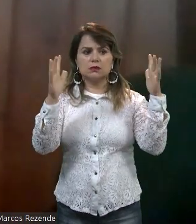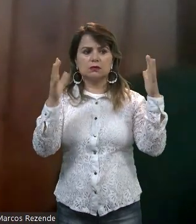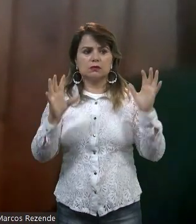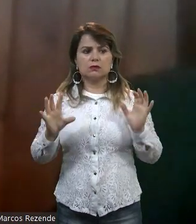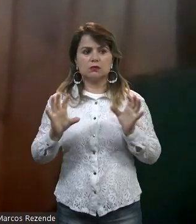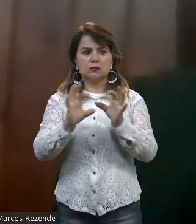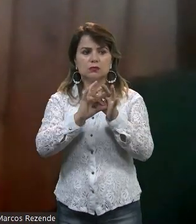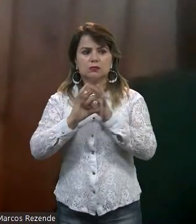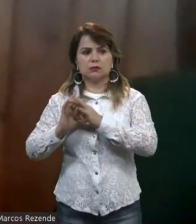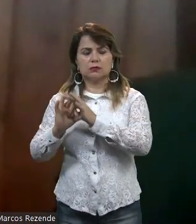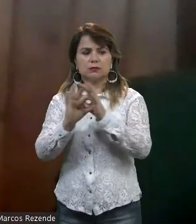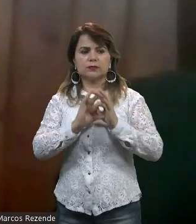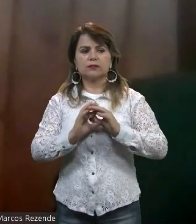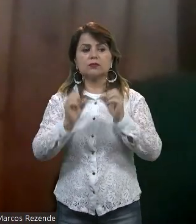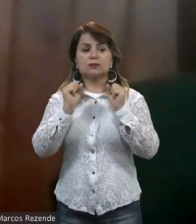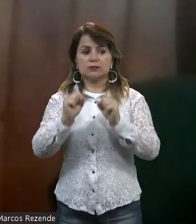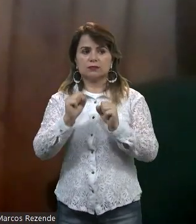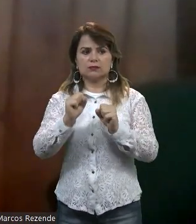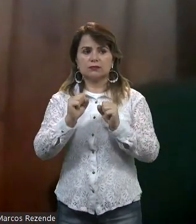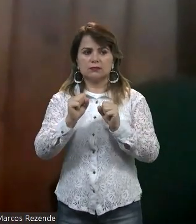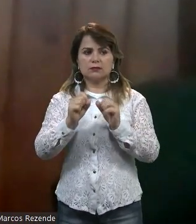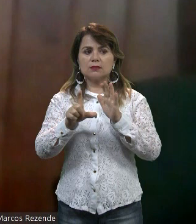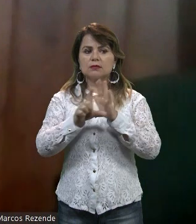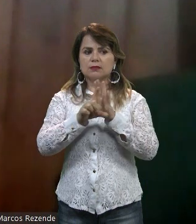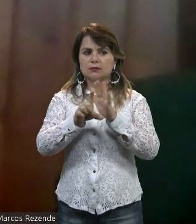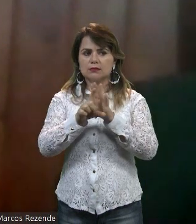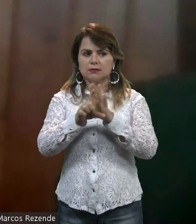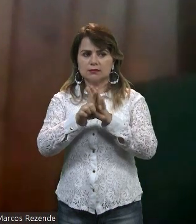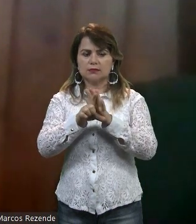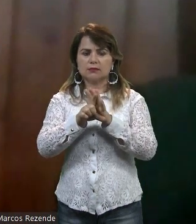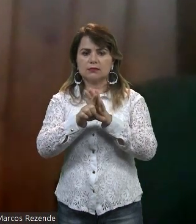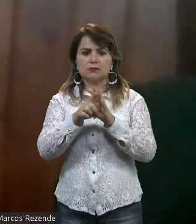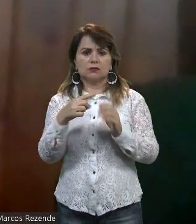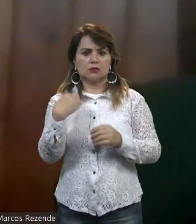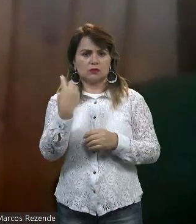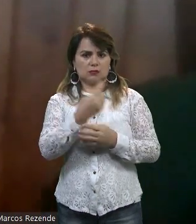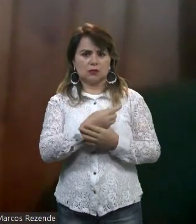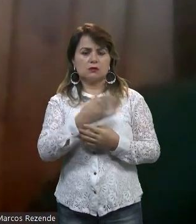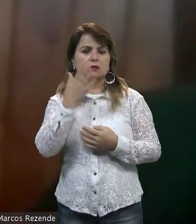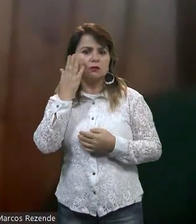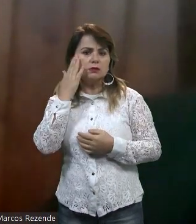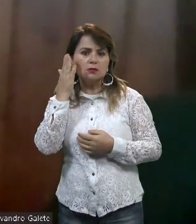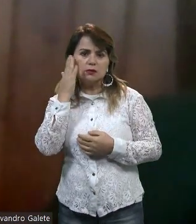o Poder Legislativo, num movimento uníssono, possamos reconhecer